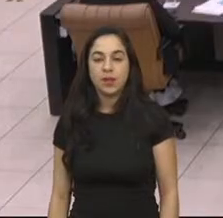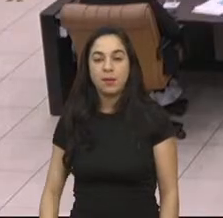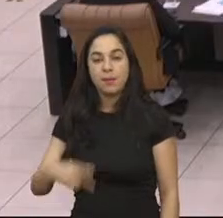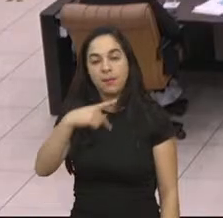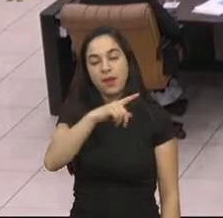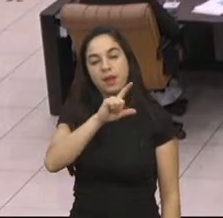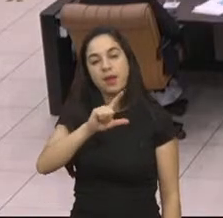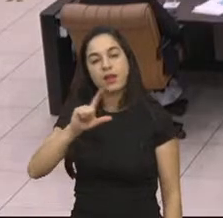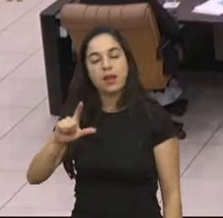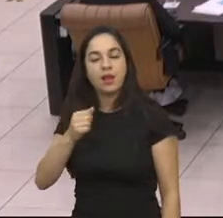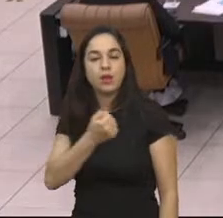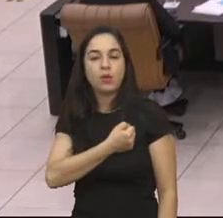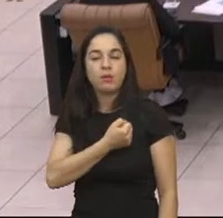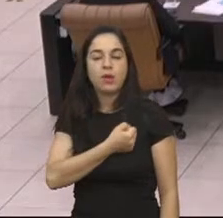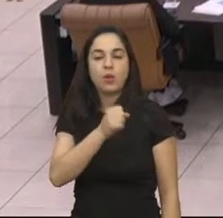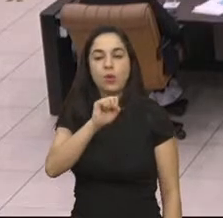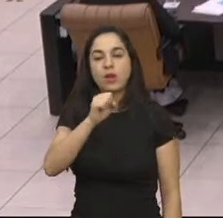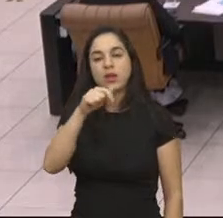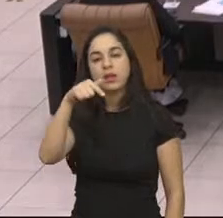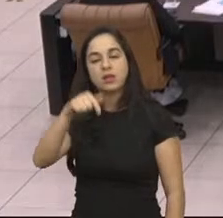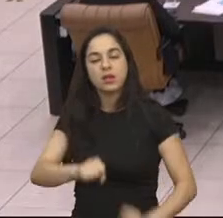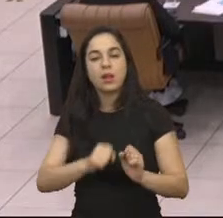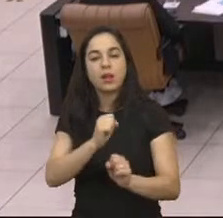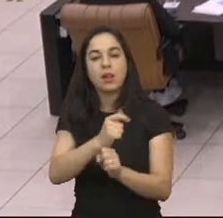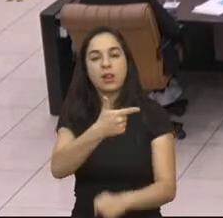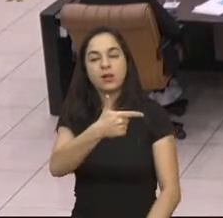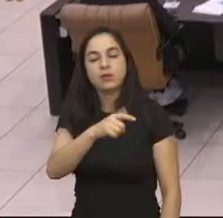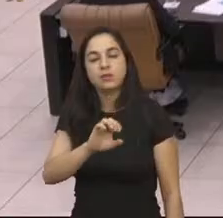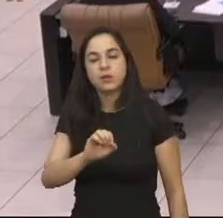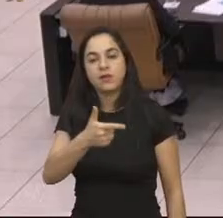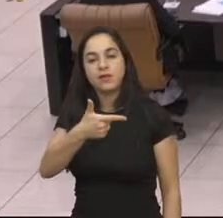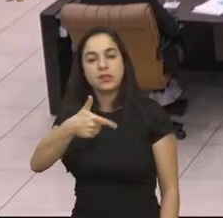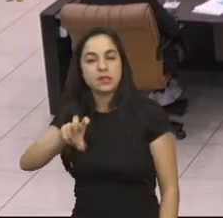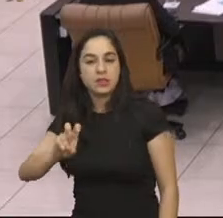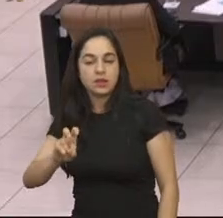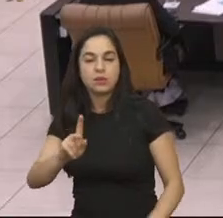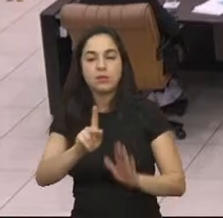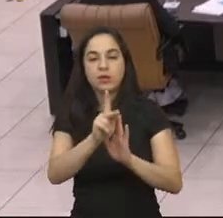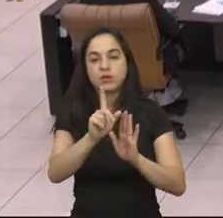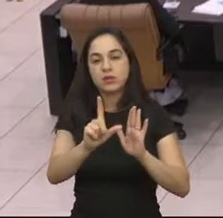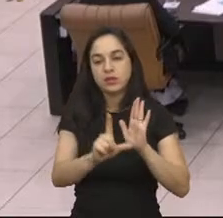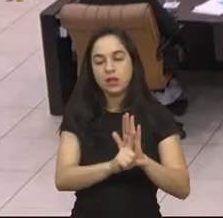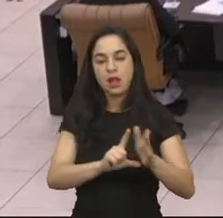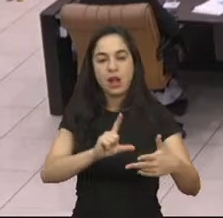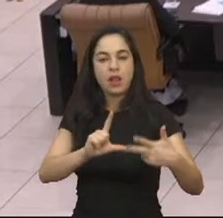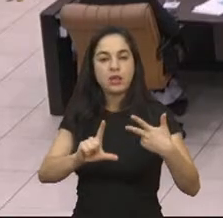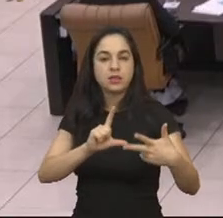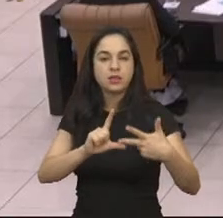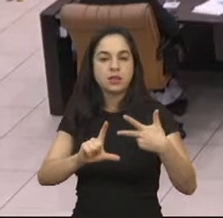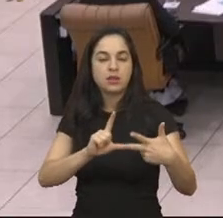PLL número 87 de 2025, projeto de lei do Legislativo.